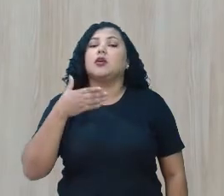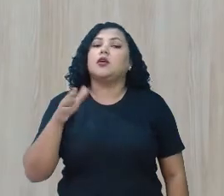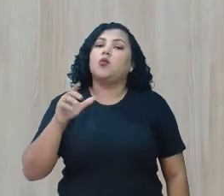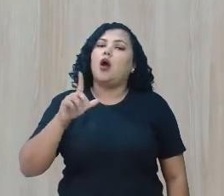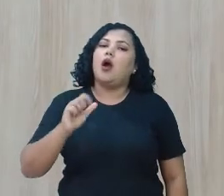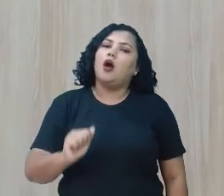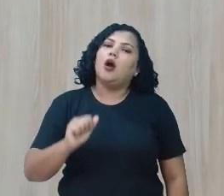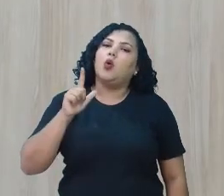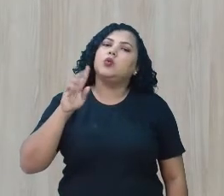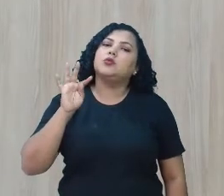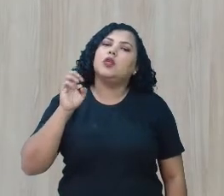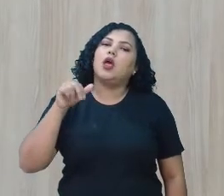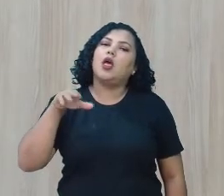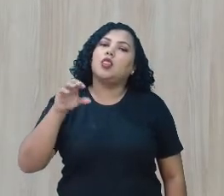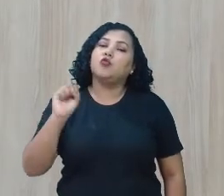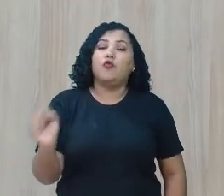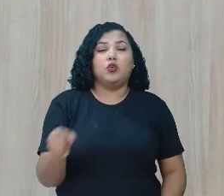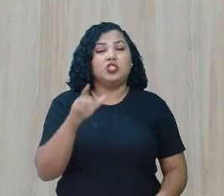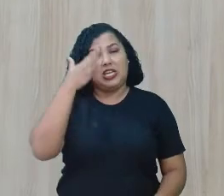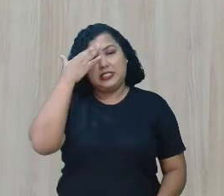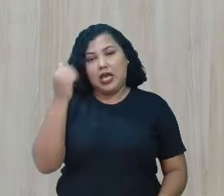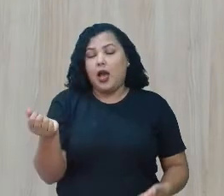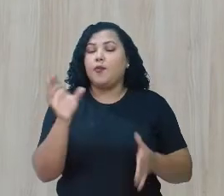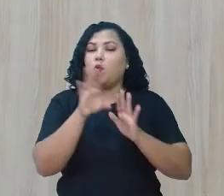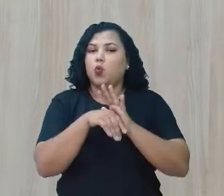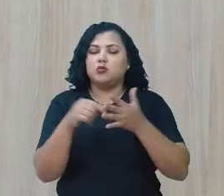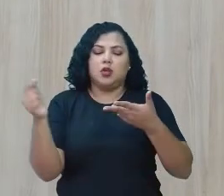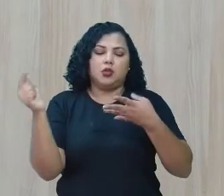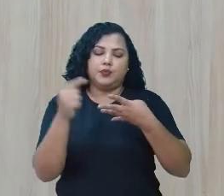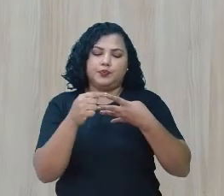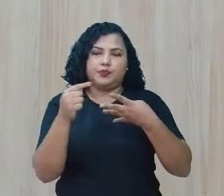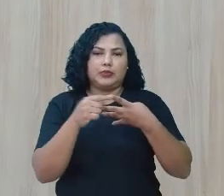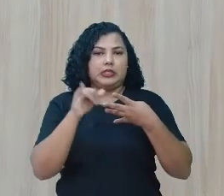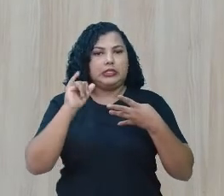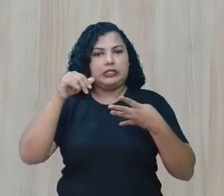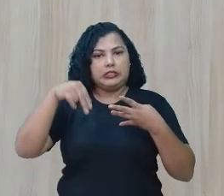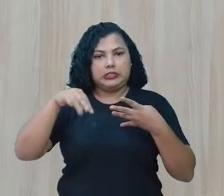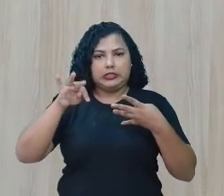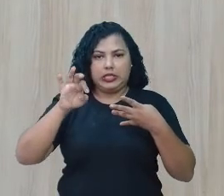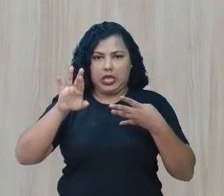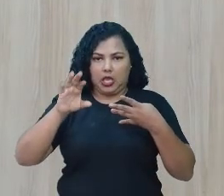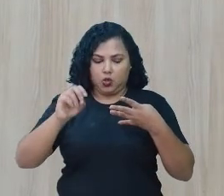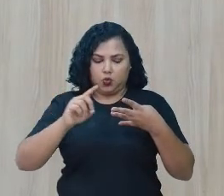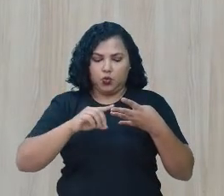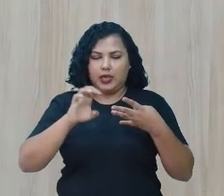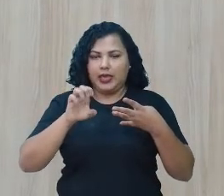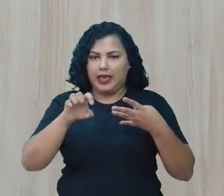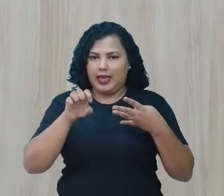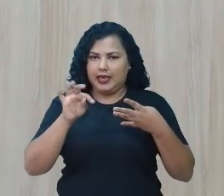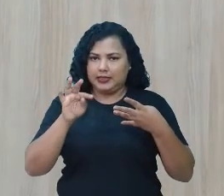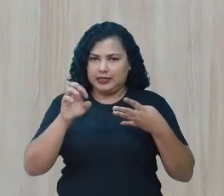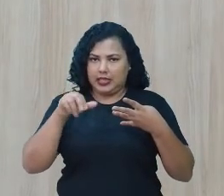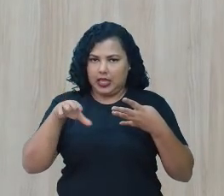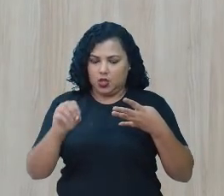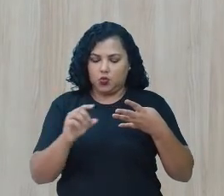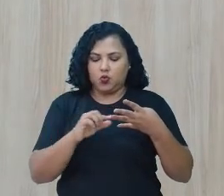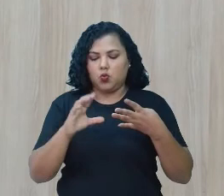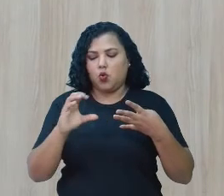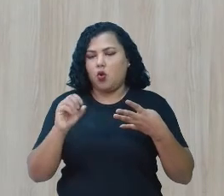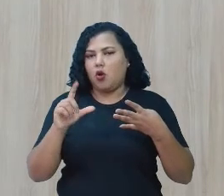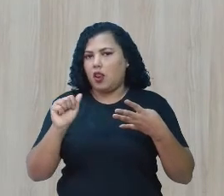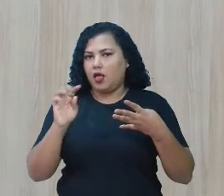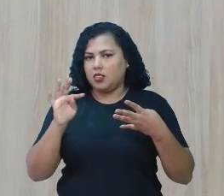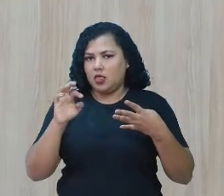sabe o que é ângulo interno, o que é ângulo externo, o que é um ângulo colateral e o que é um ângulo alterno. Tá